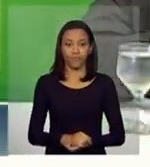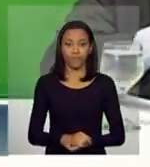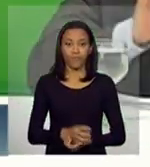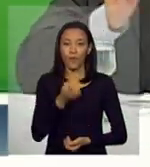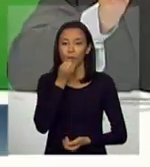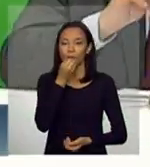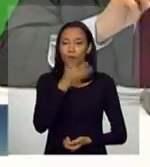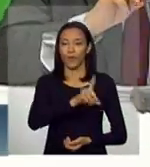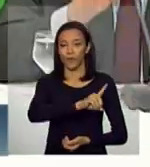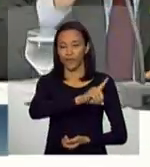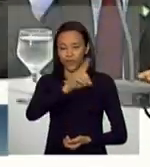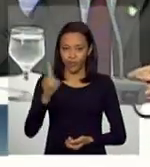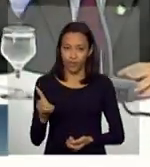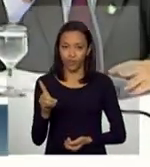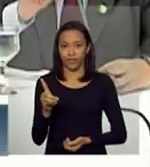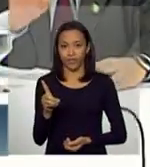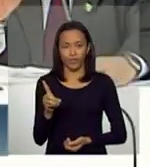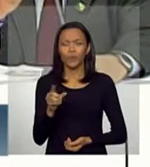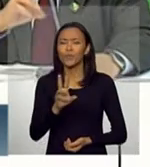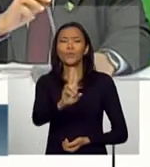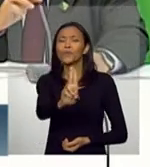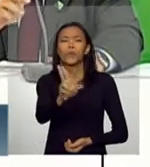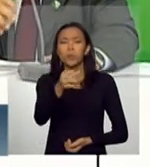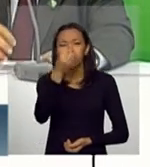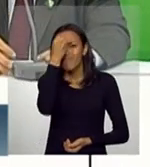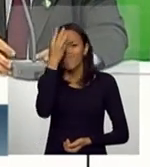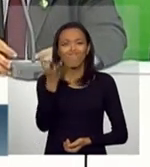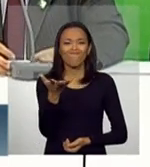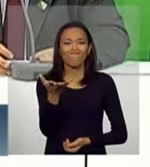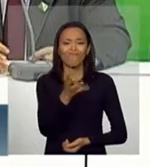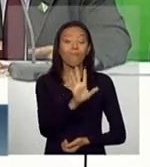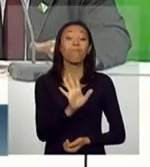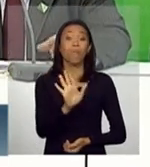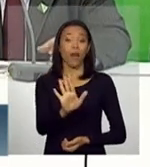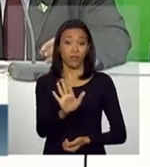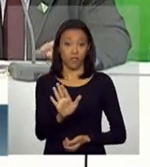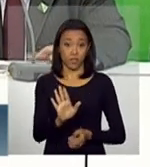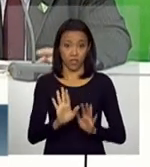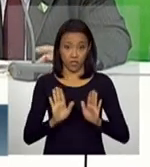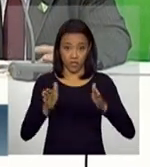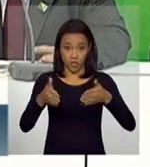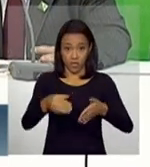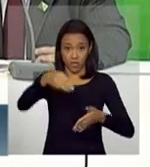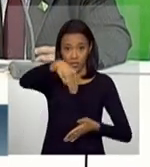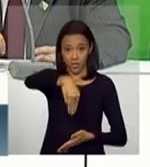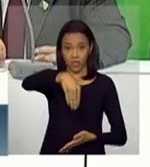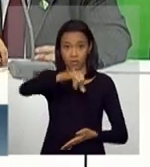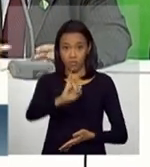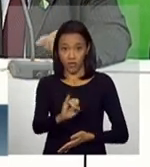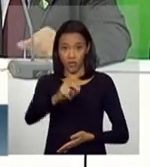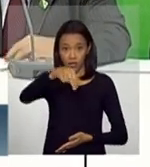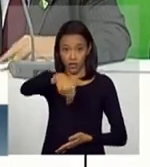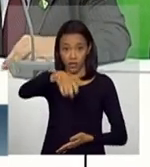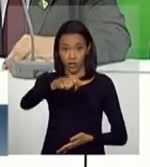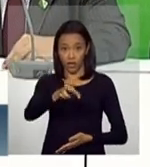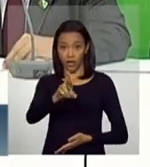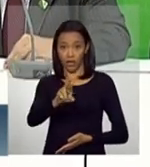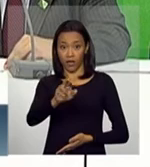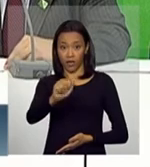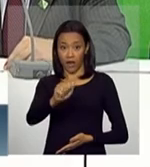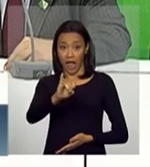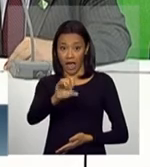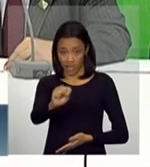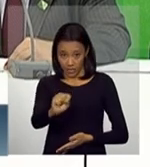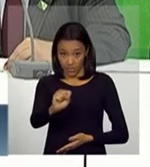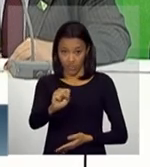Bom dia, não peguei o nome, mas os minerais de insumos para a